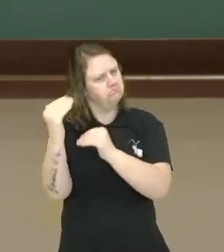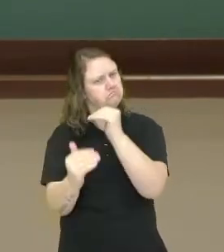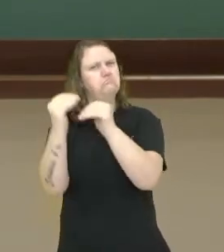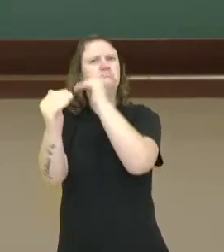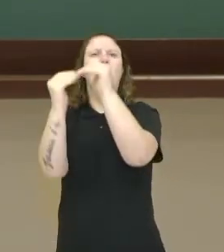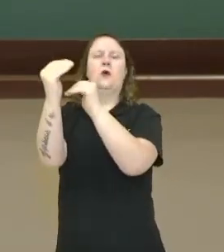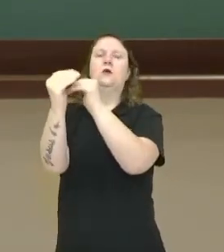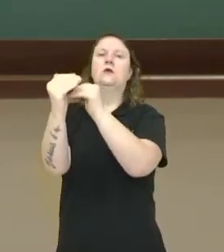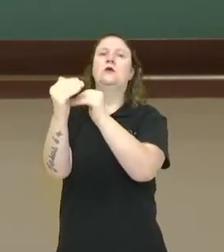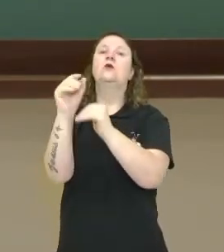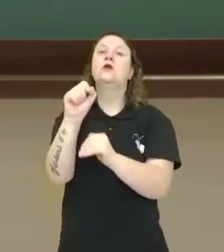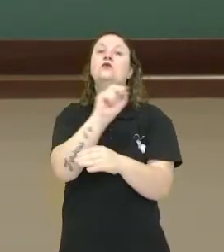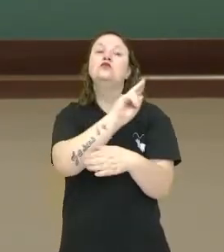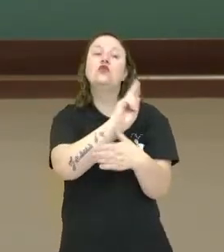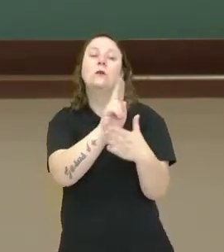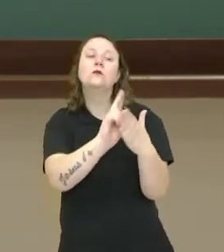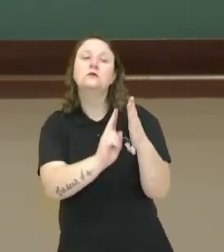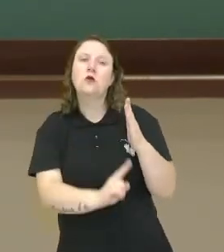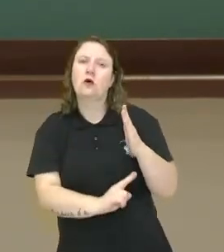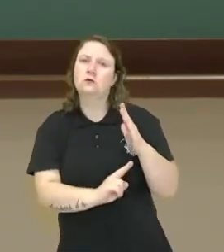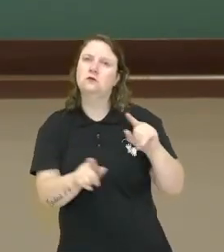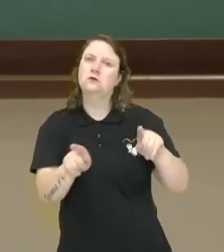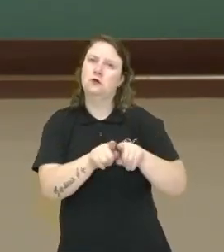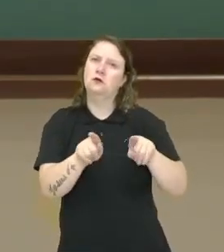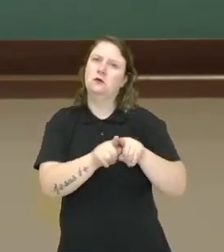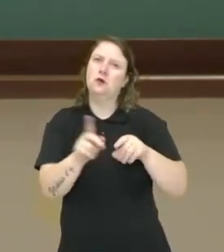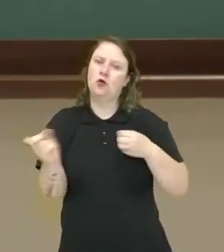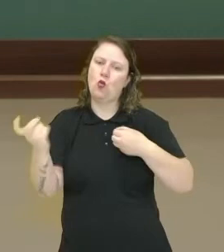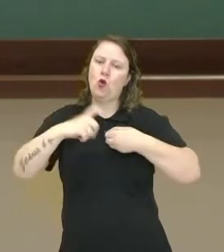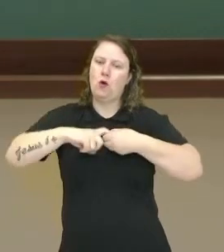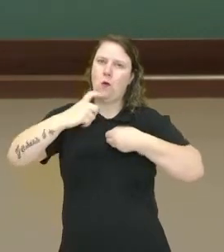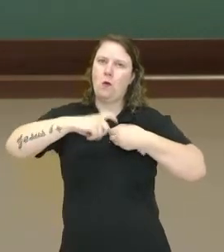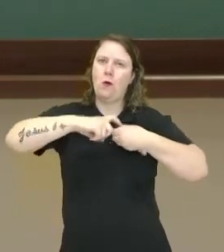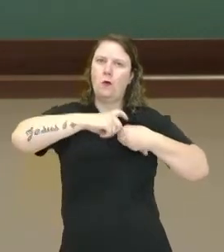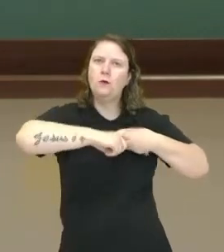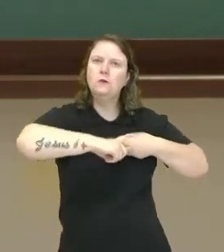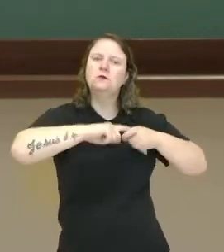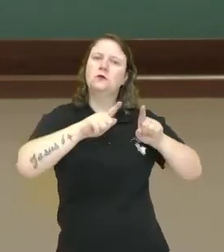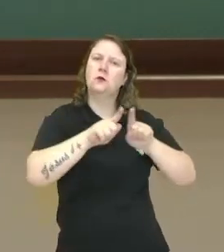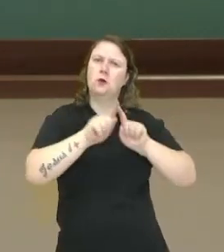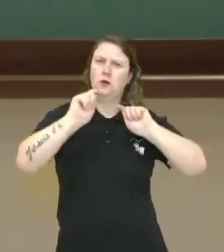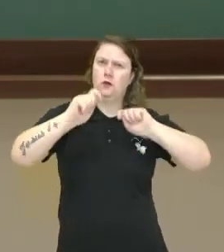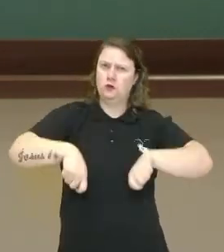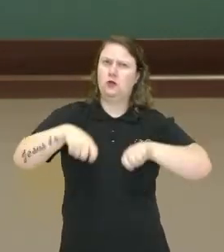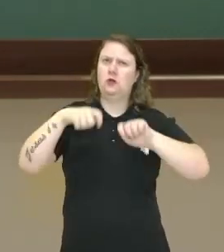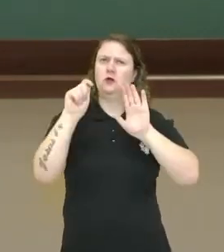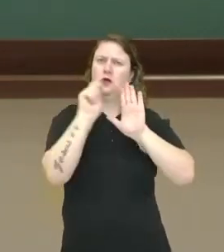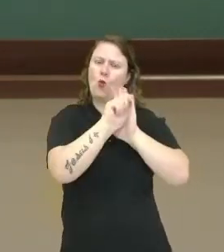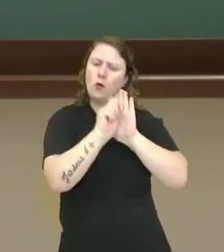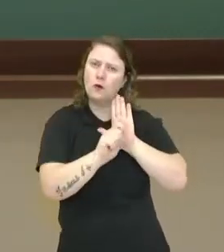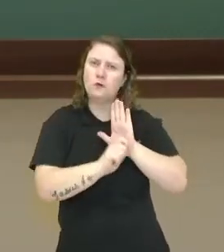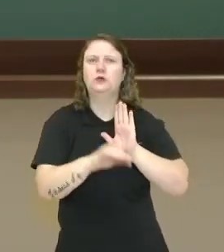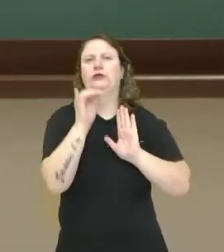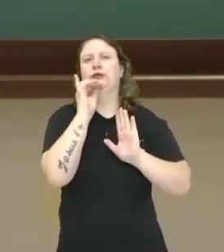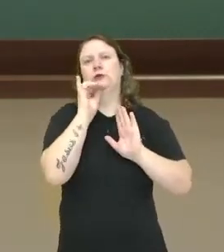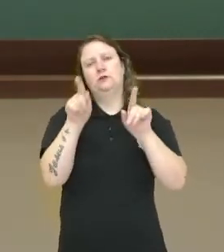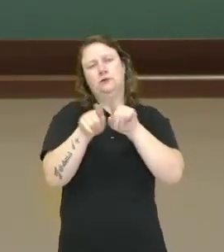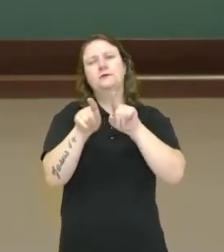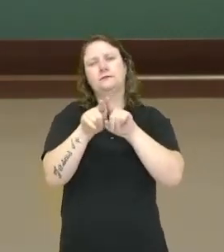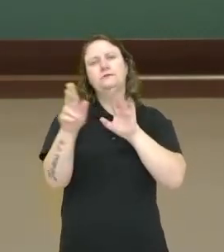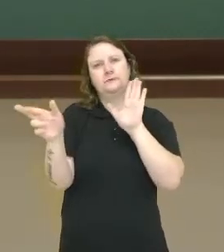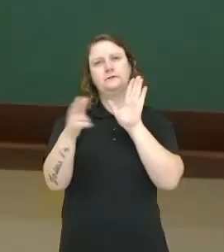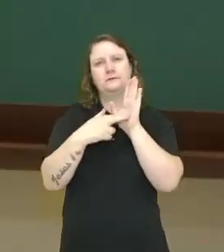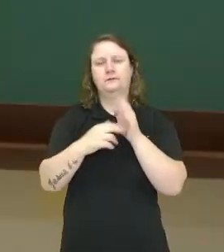de nomes de países que pertencem a esse grupo de potências emergentes, e vocês poderiam utilizar ele como exemplo. Então vamos à resposta